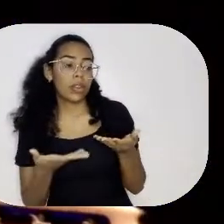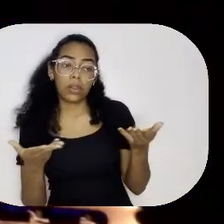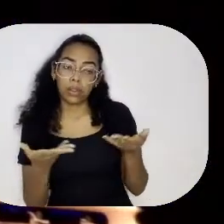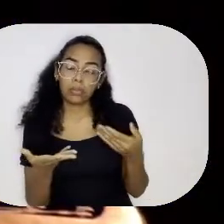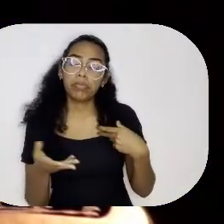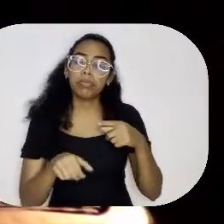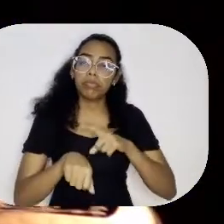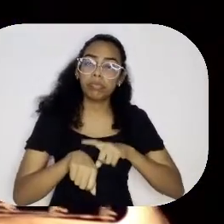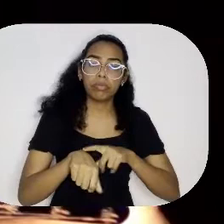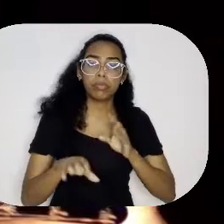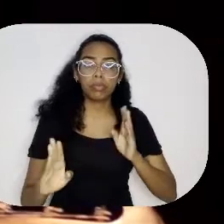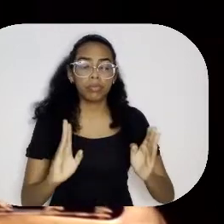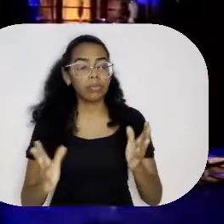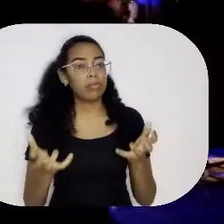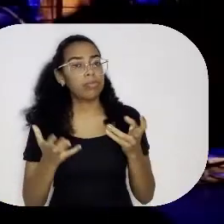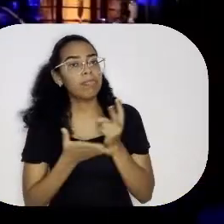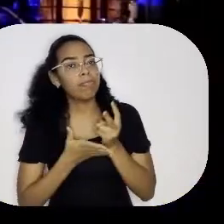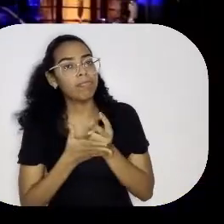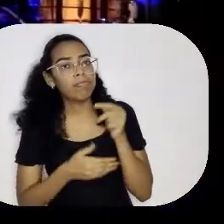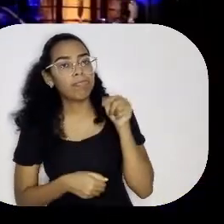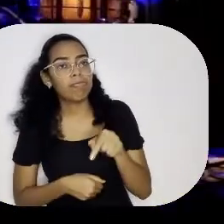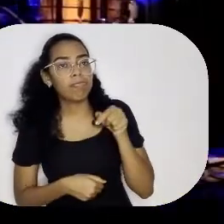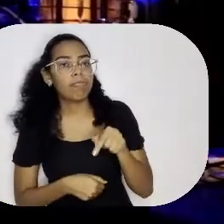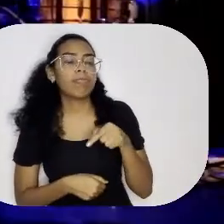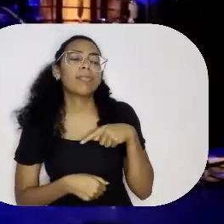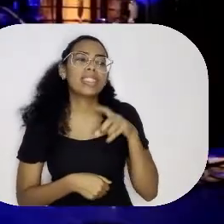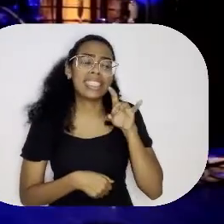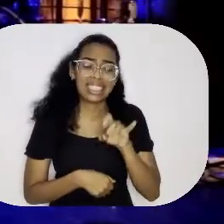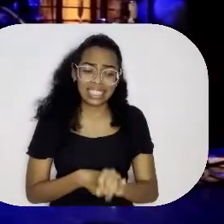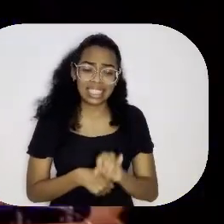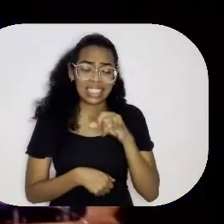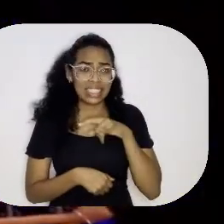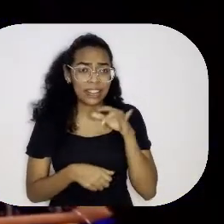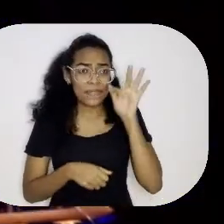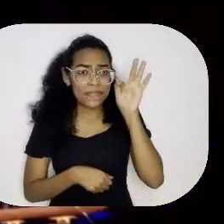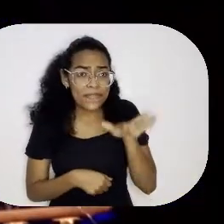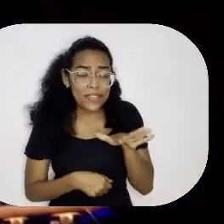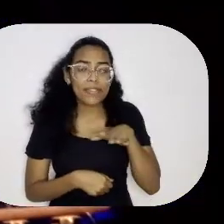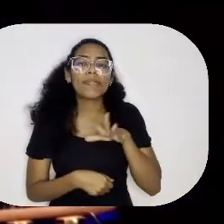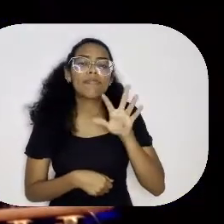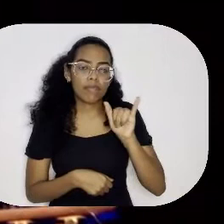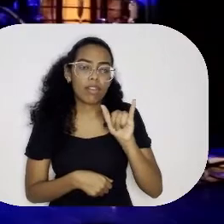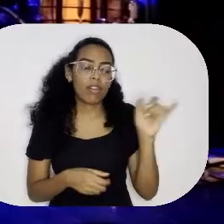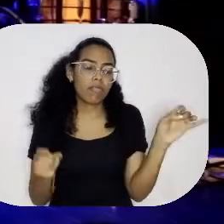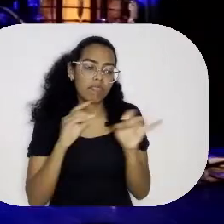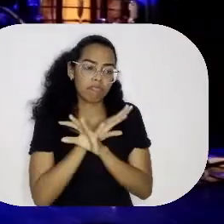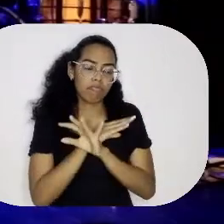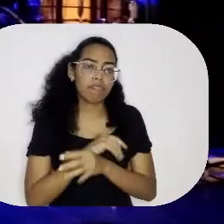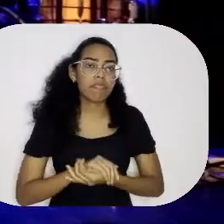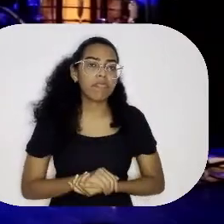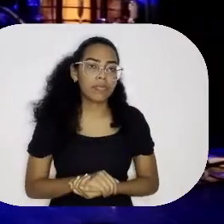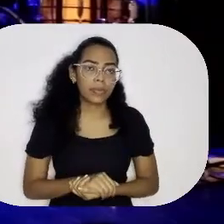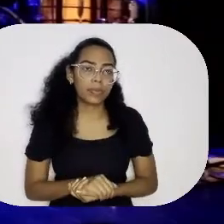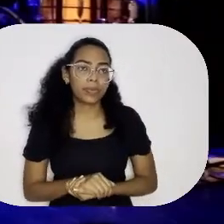eu quero estar por aqui. A partida da vida só acaba com